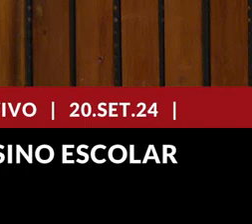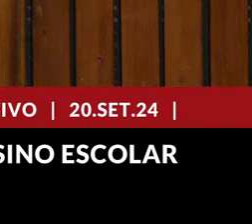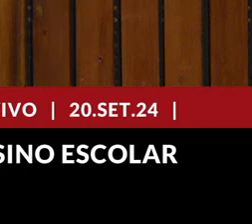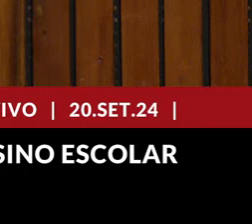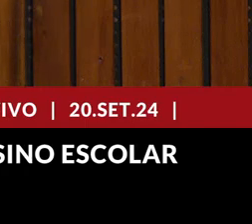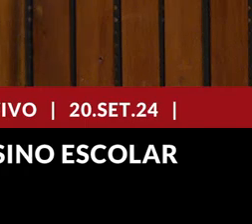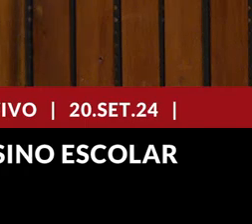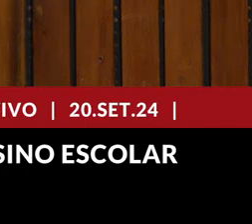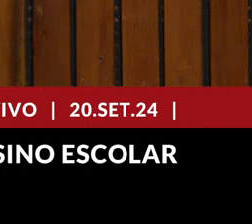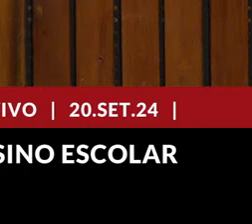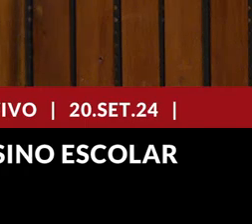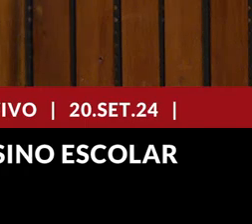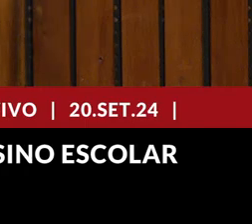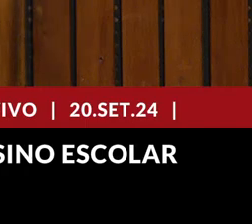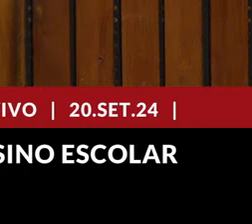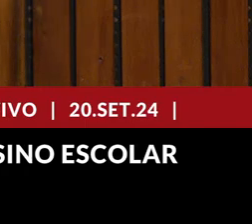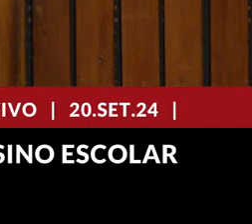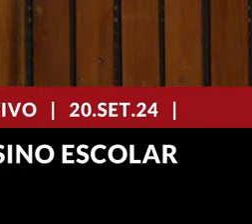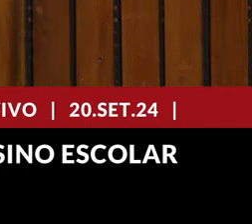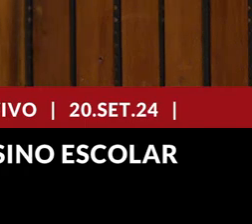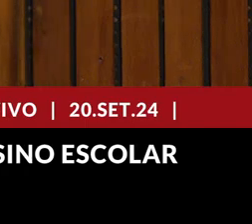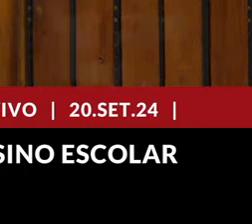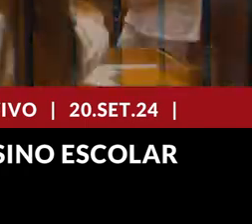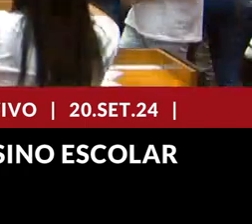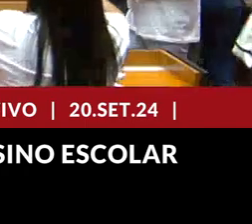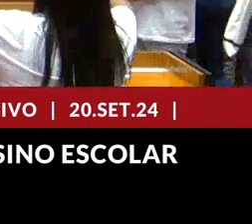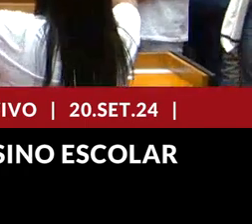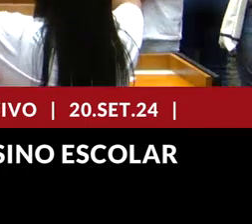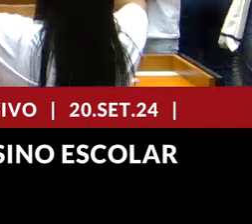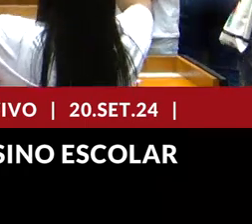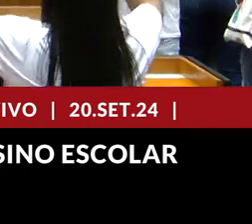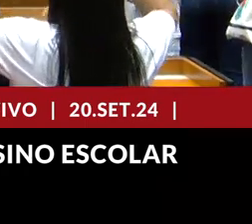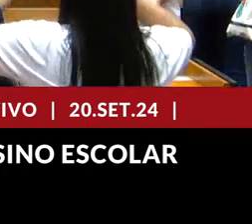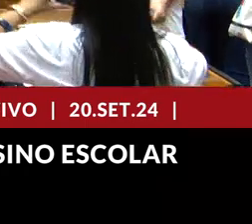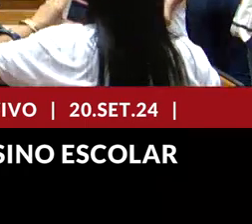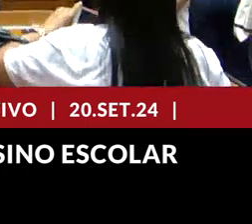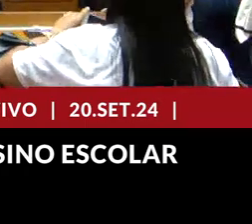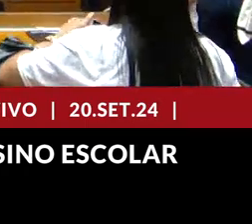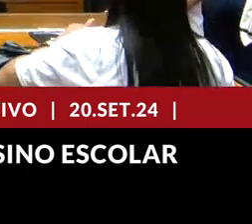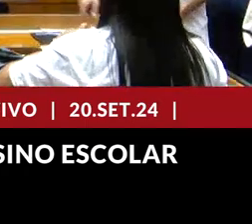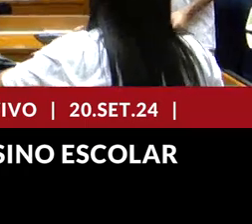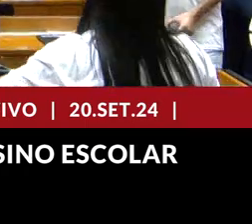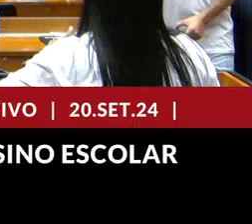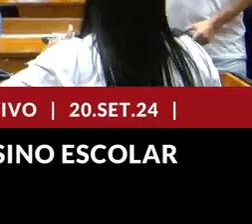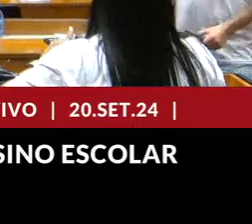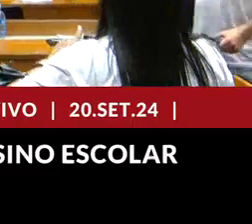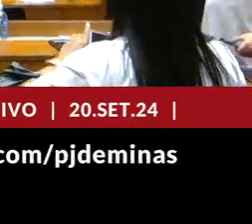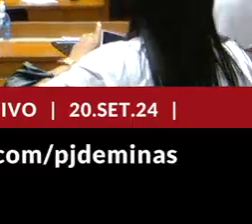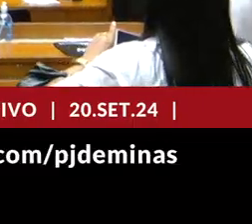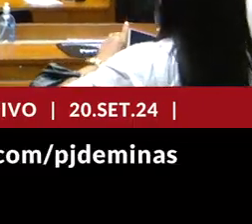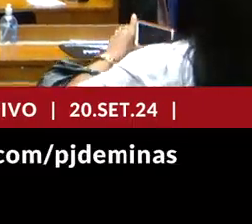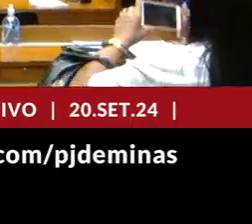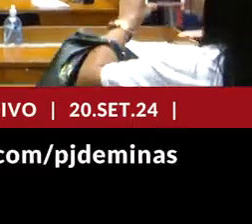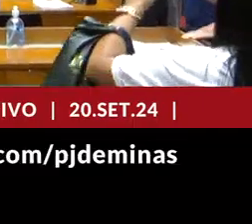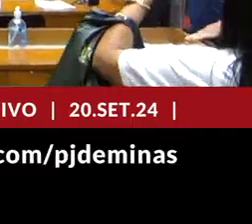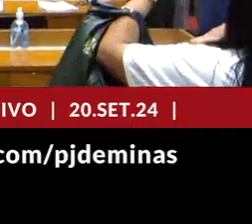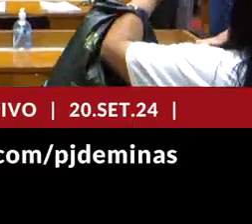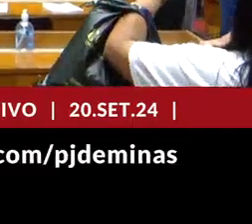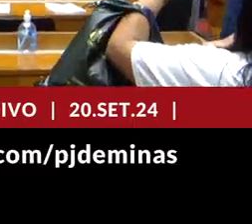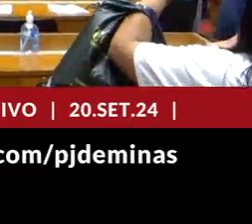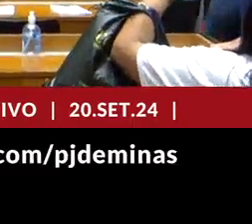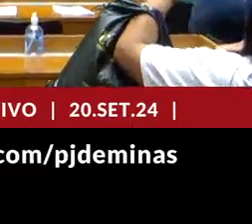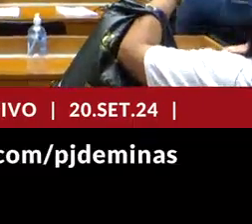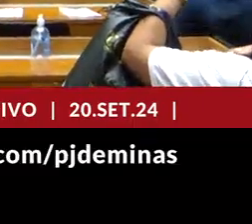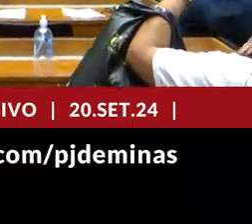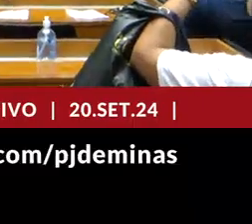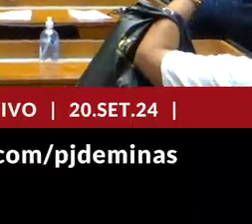outubro por meio de um formulário que tá disponível lá no Instagram eu vou pedir pro pessoal colocar o endereço aí para vocês anotarem